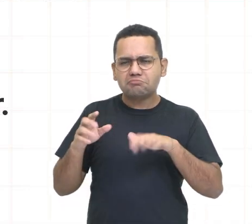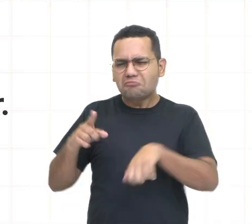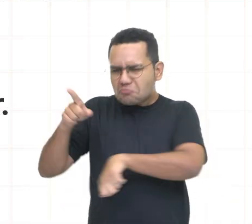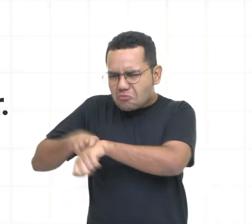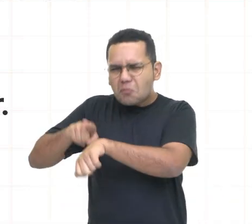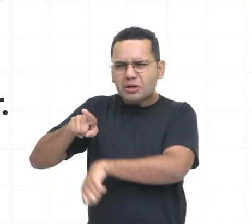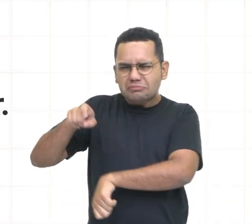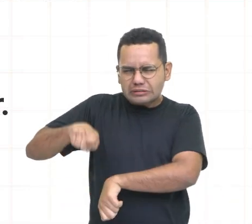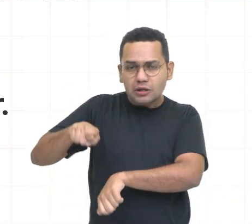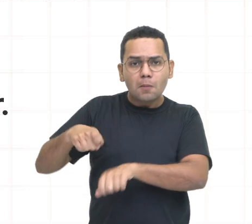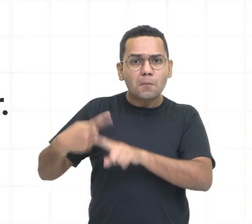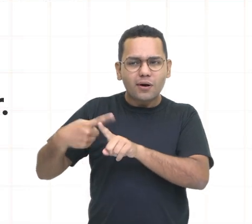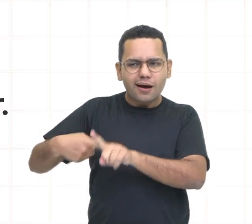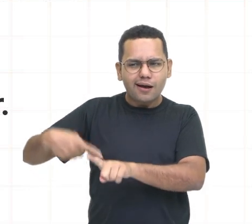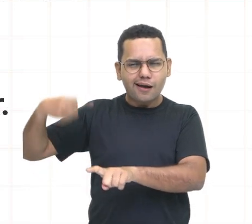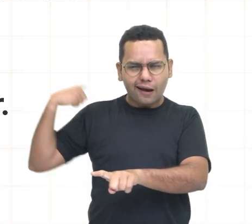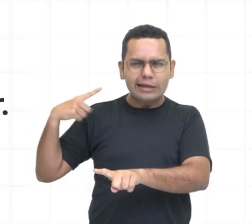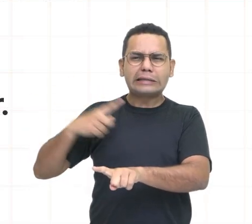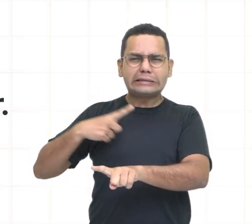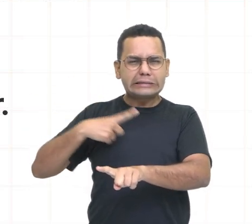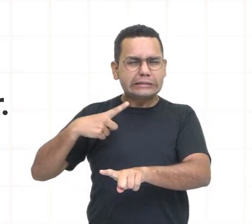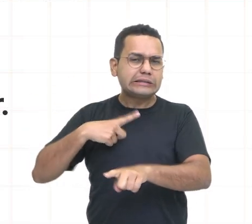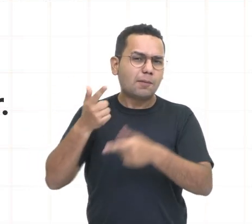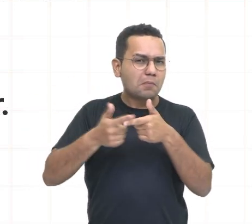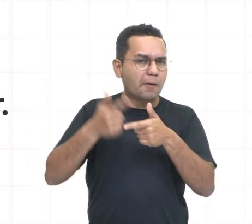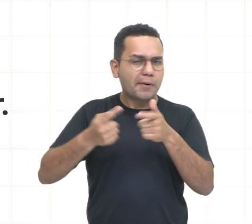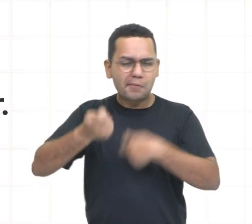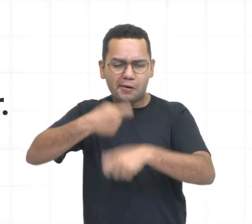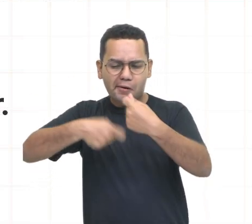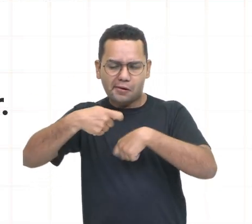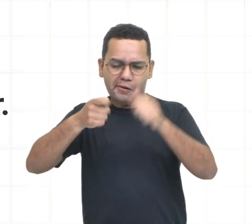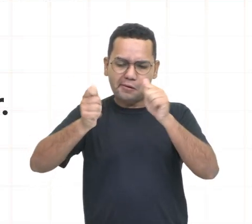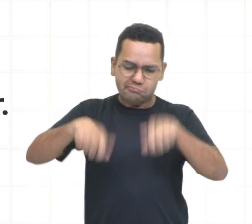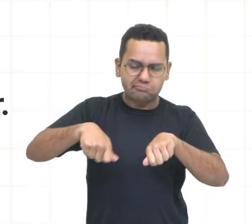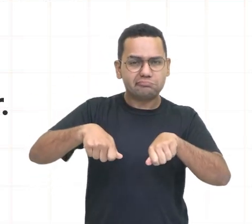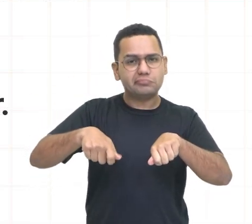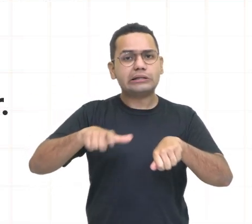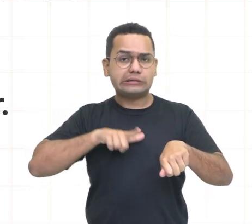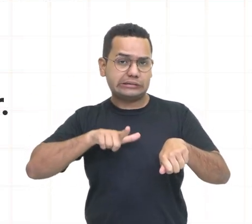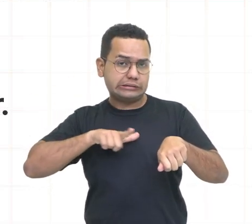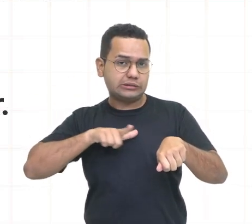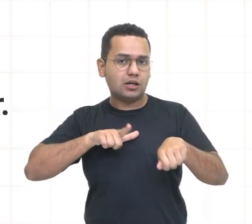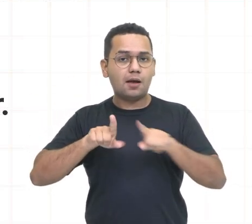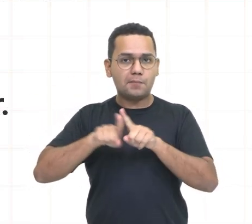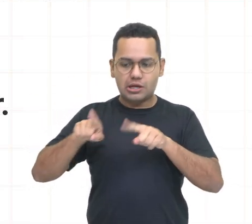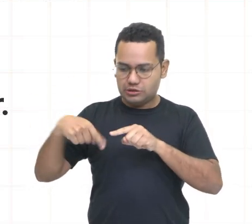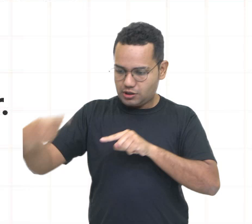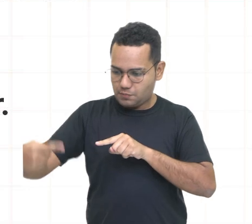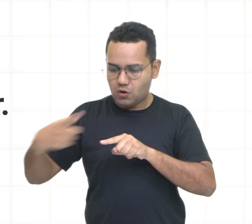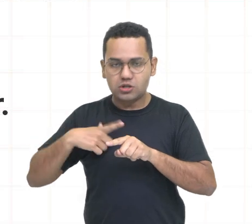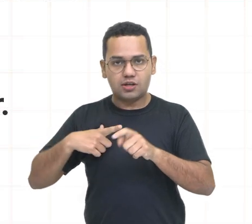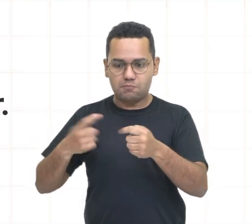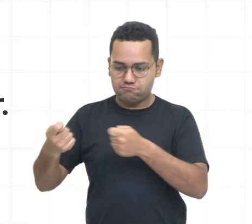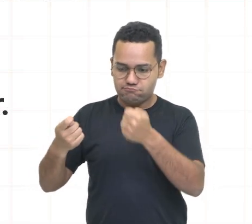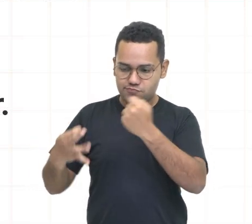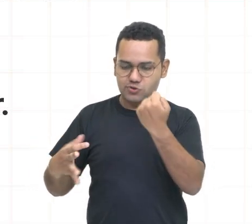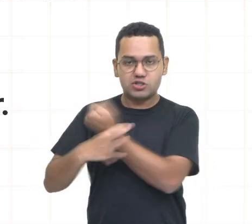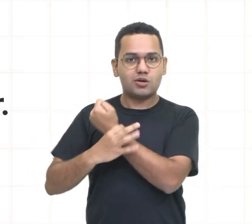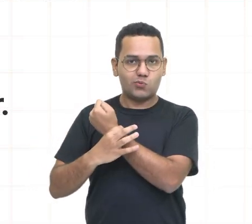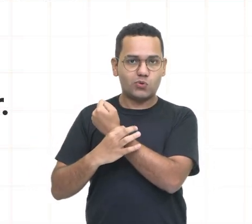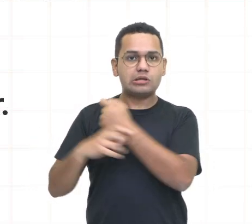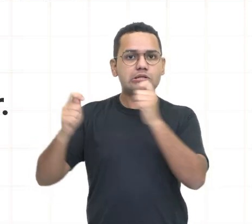desestabilização econômica. Logo depois você consegue uma estabilidade, por tabela, né, você vai